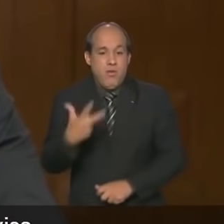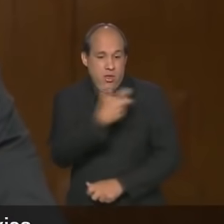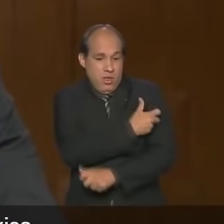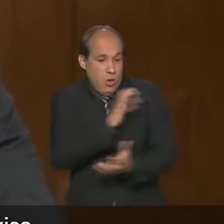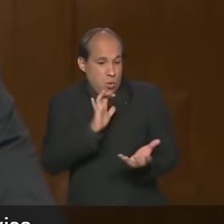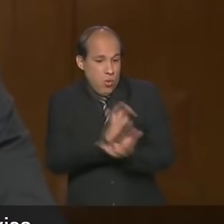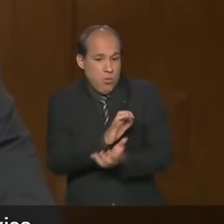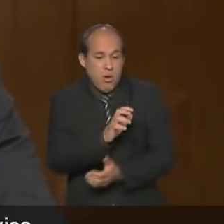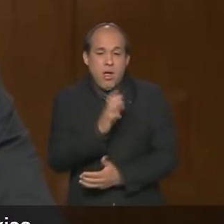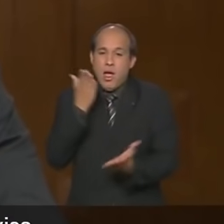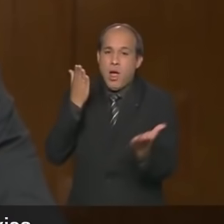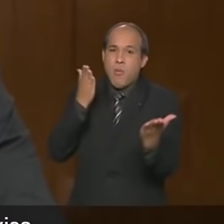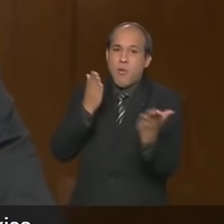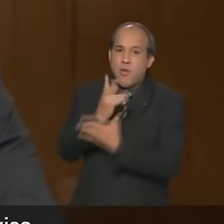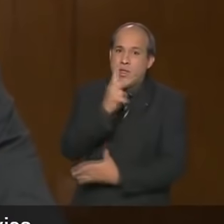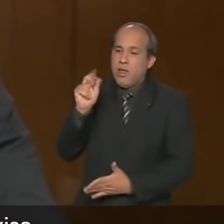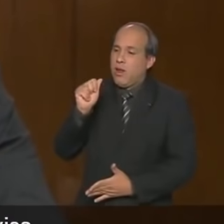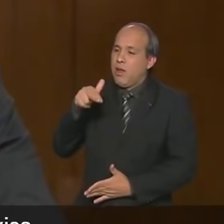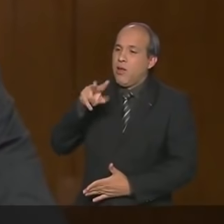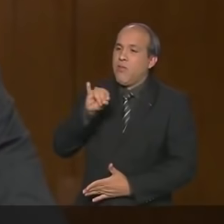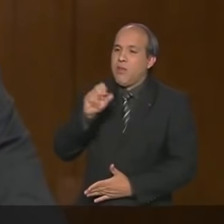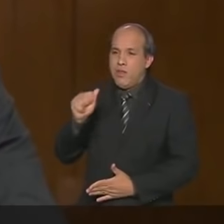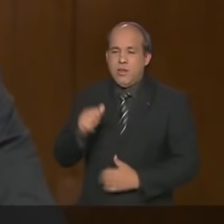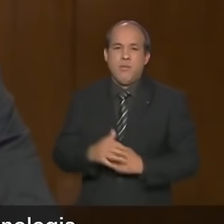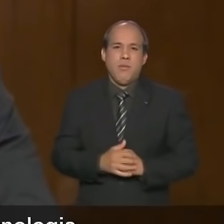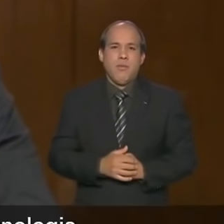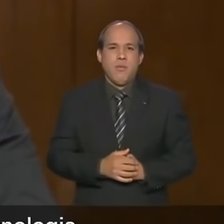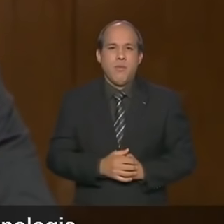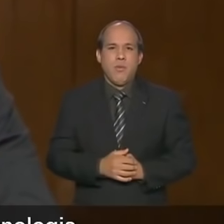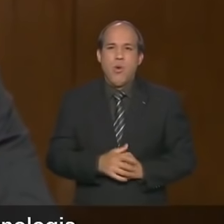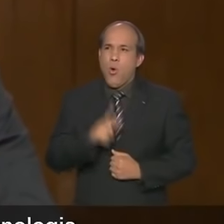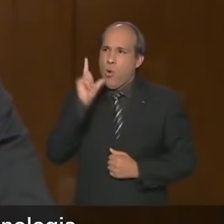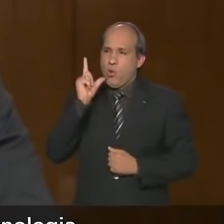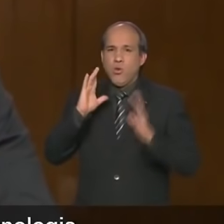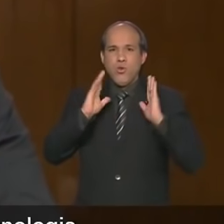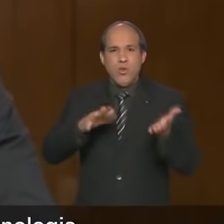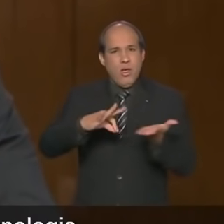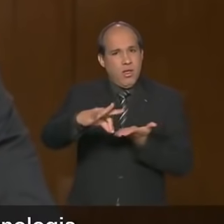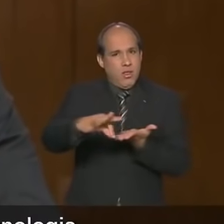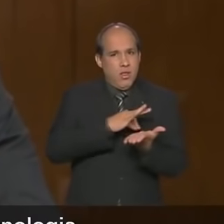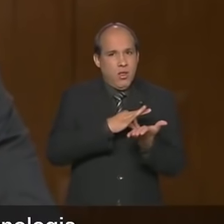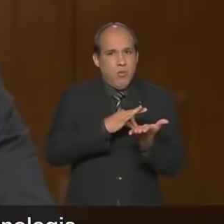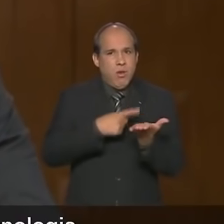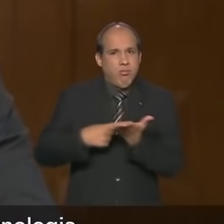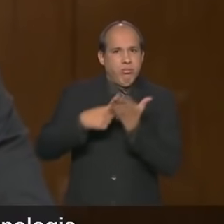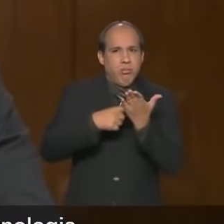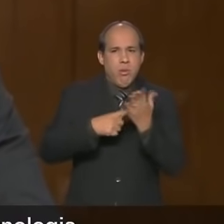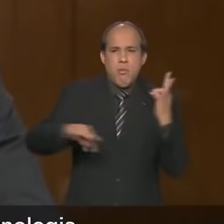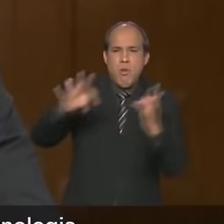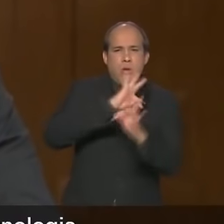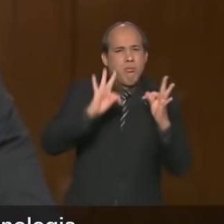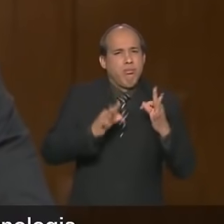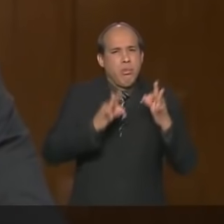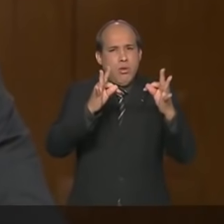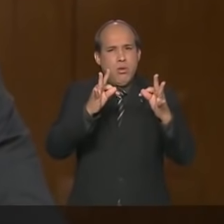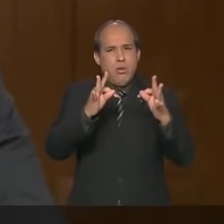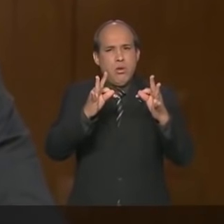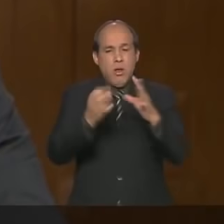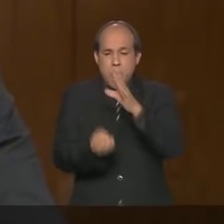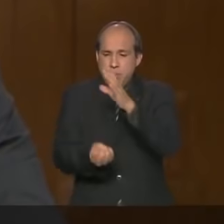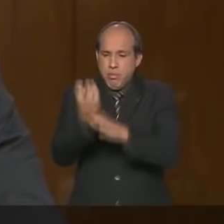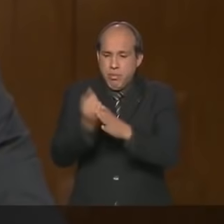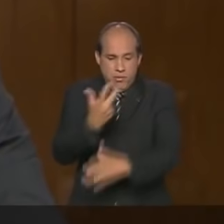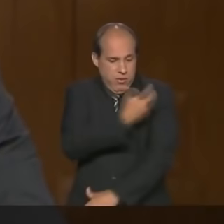vacinas essas que foram aprovadas pela Anvisa ontem assinamos pacoso transferência de tecnologia